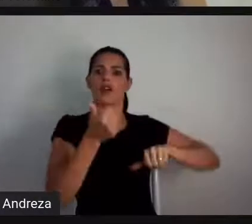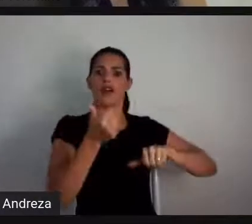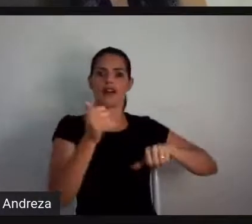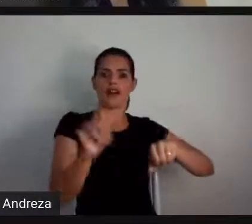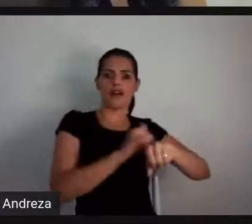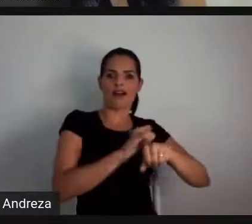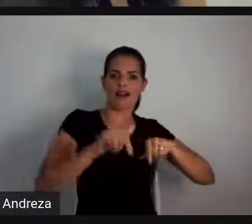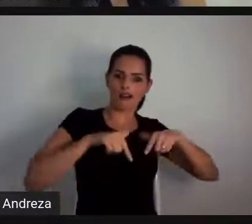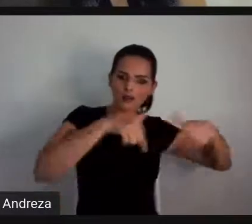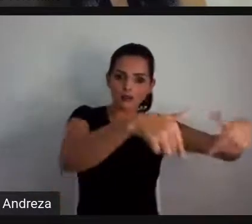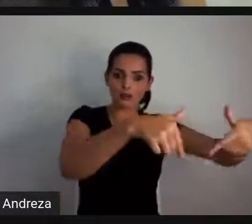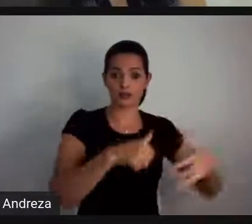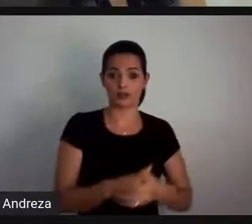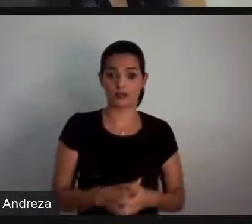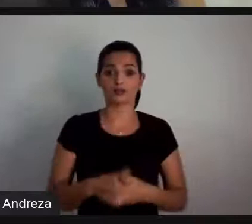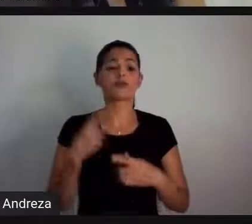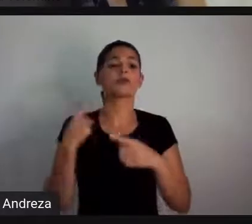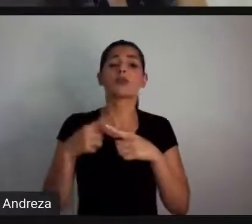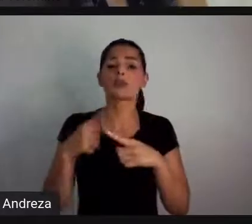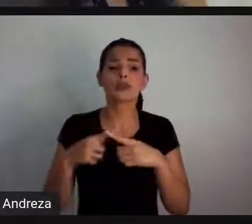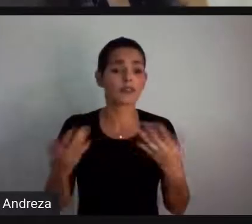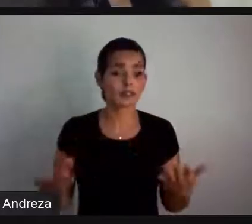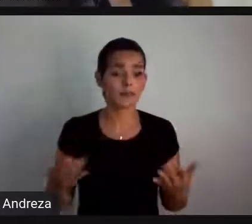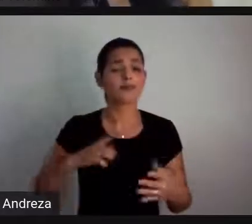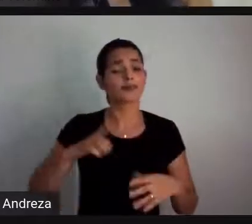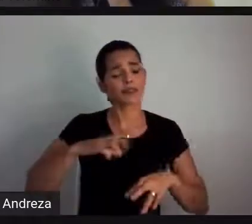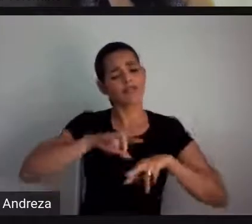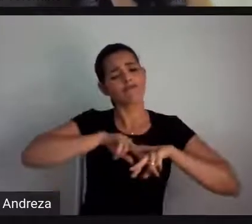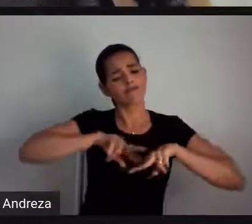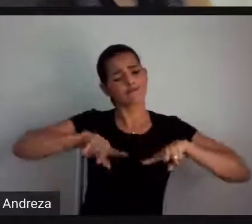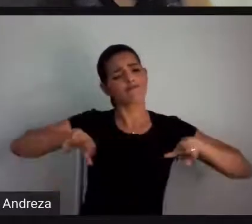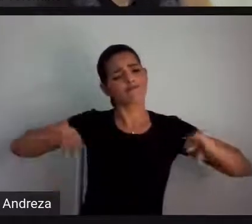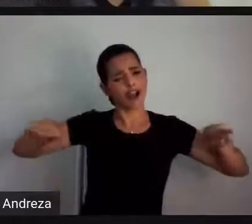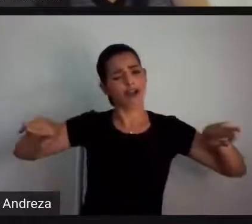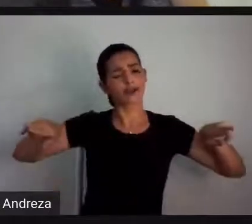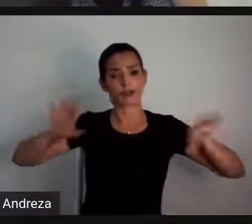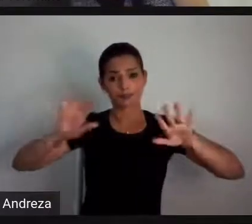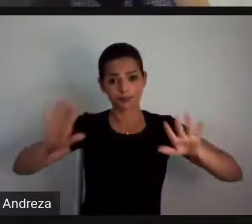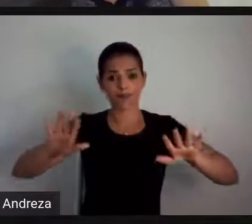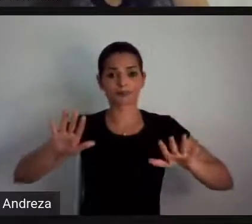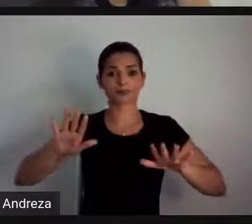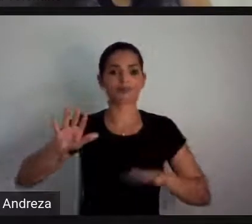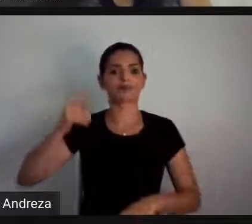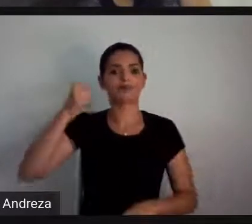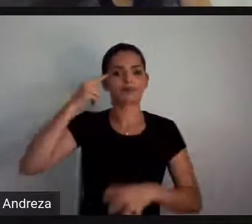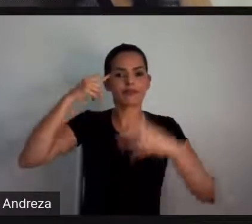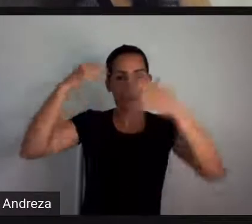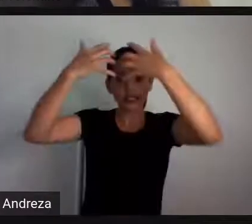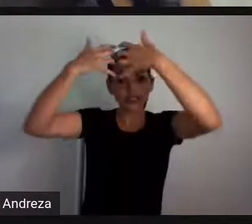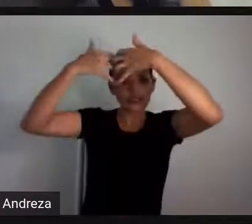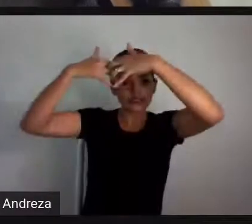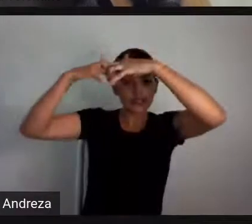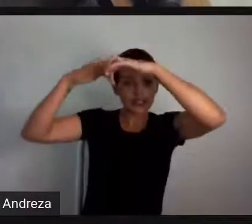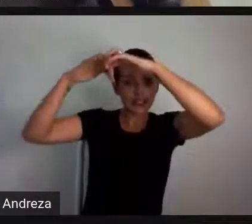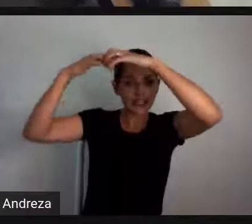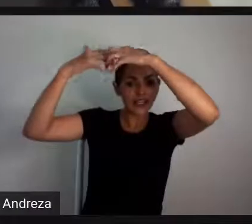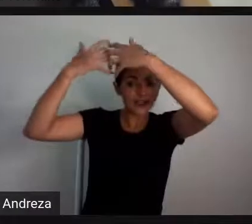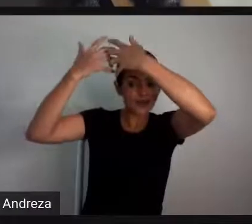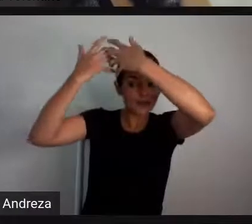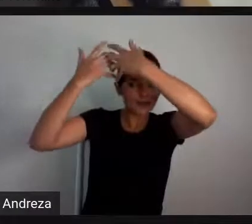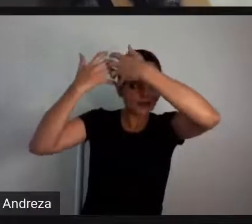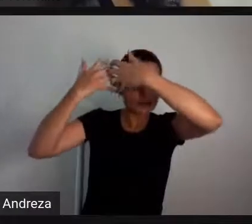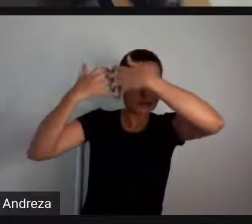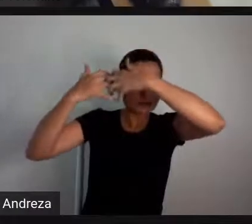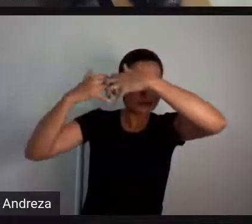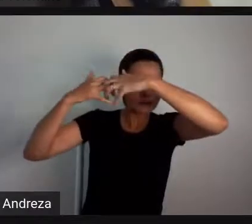pontuei alguns, né? Mas são muitos os fatores. Primeiro, assim, o nosso próprio funcionamento cerebral, sabe?